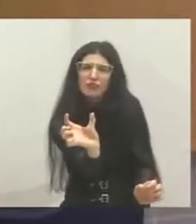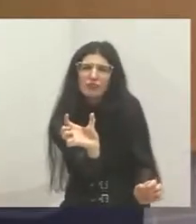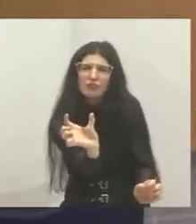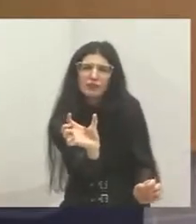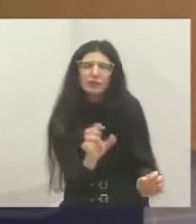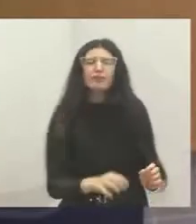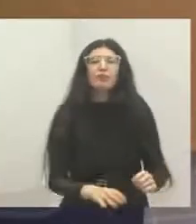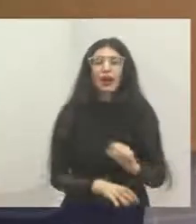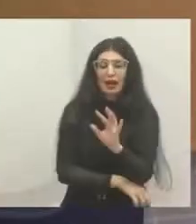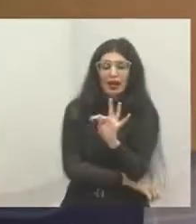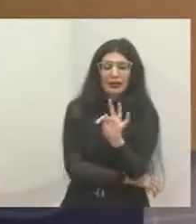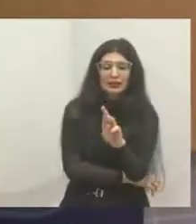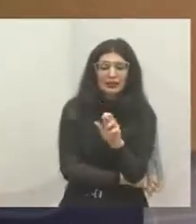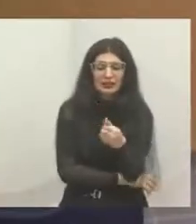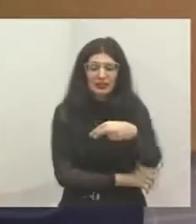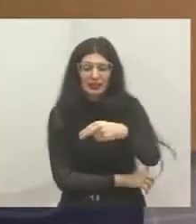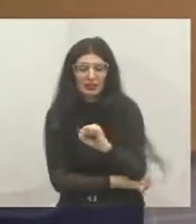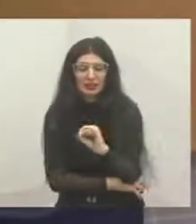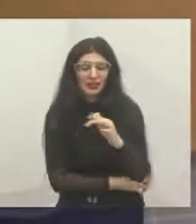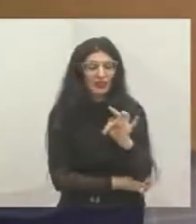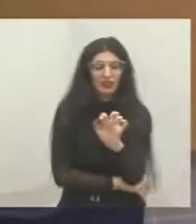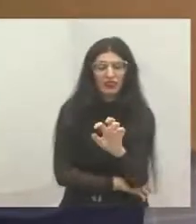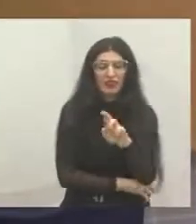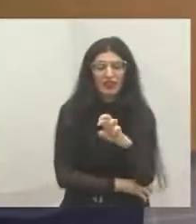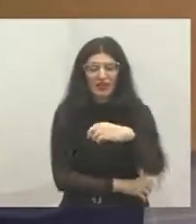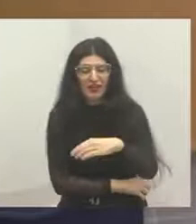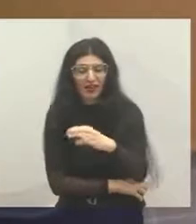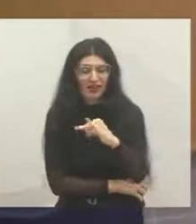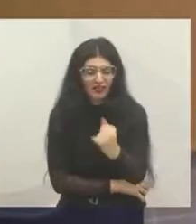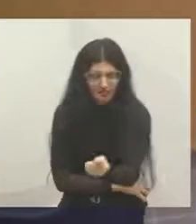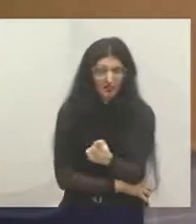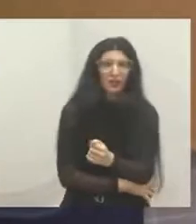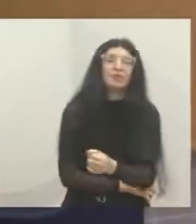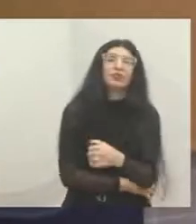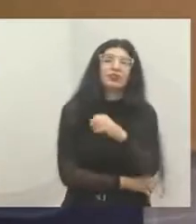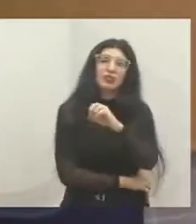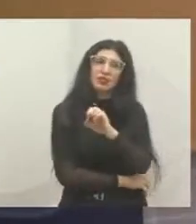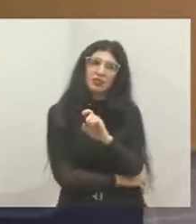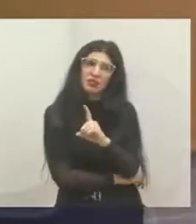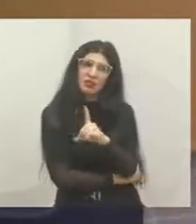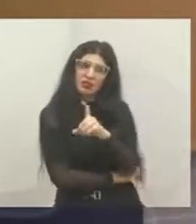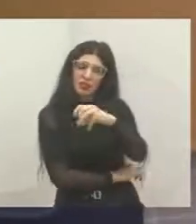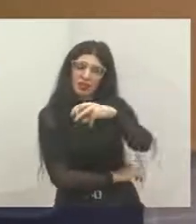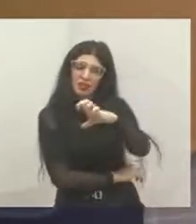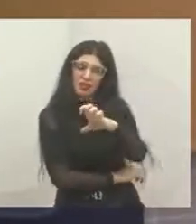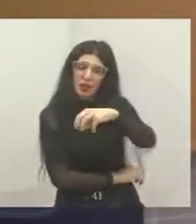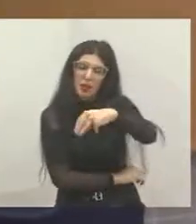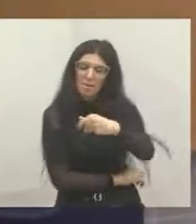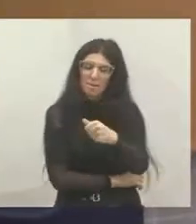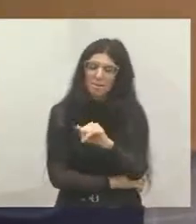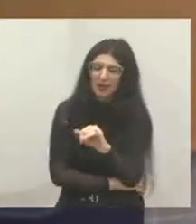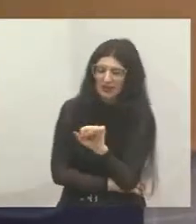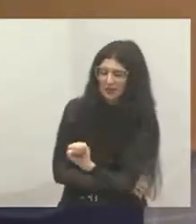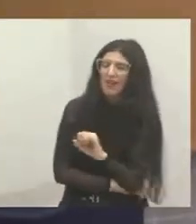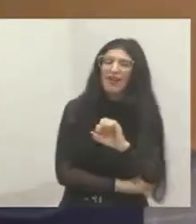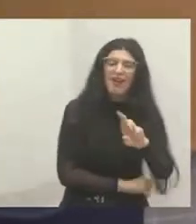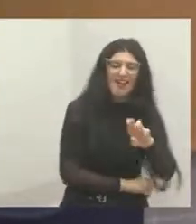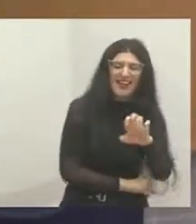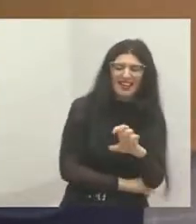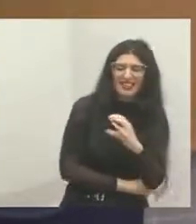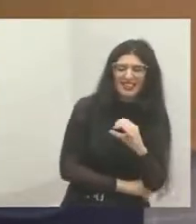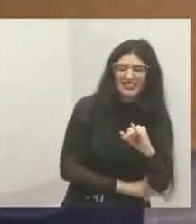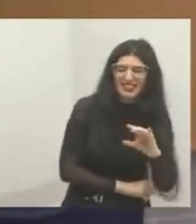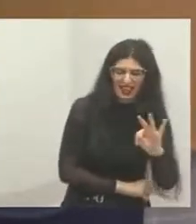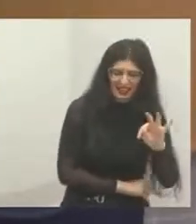transferências, né? As demais receitas vinculadas, que aqui vão estar as transferências correntes, né,